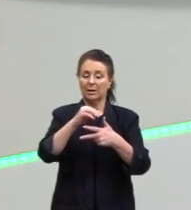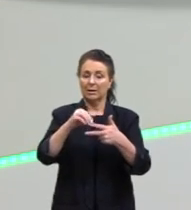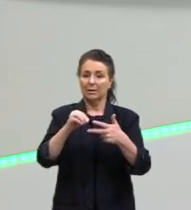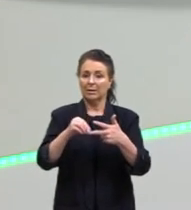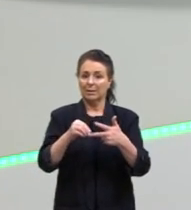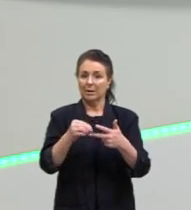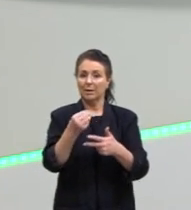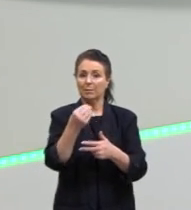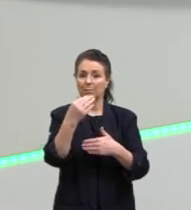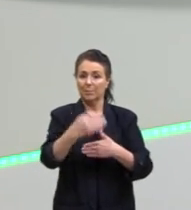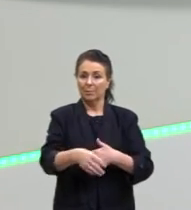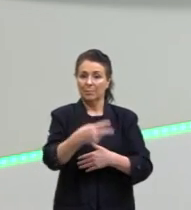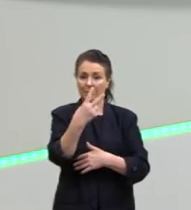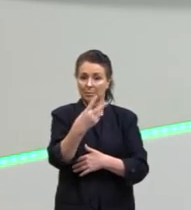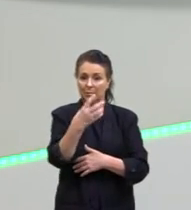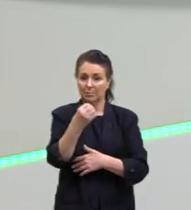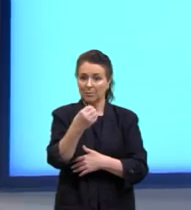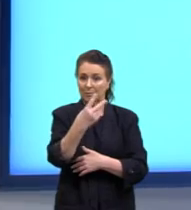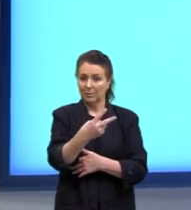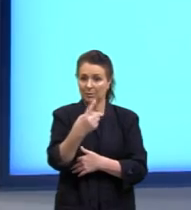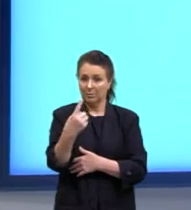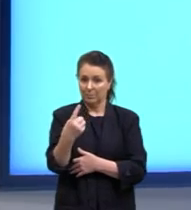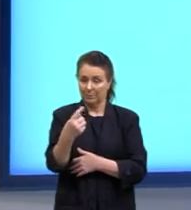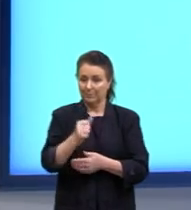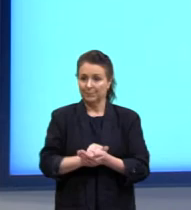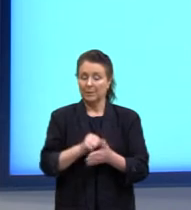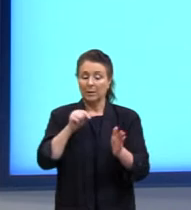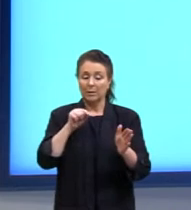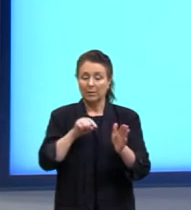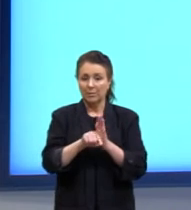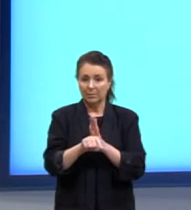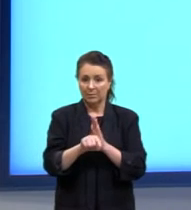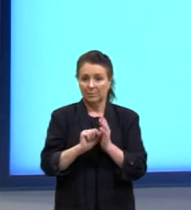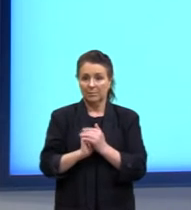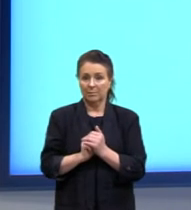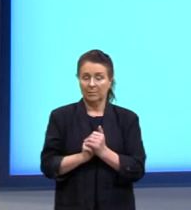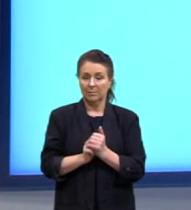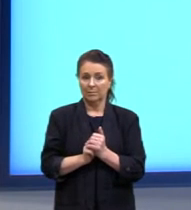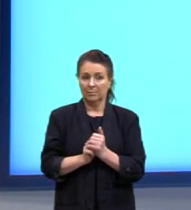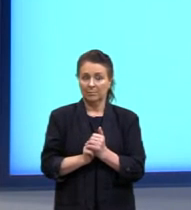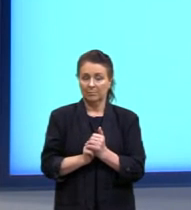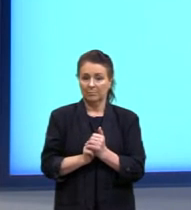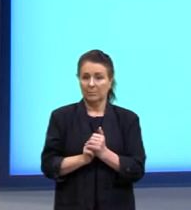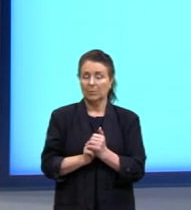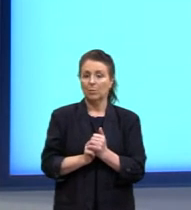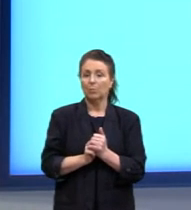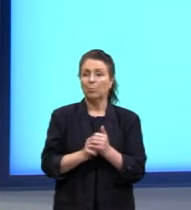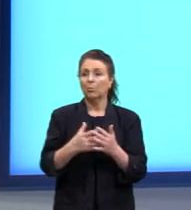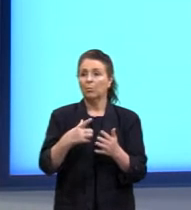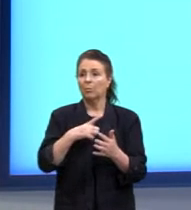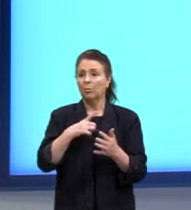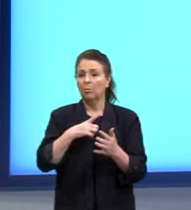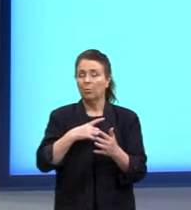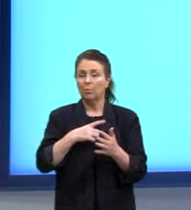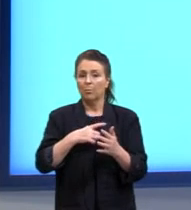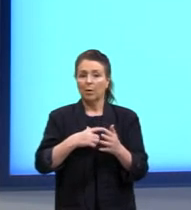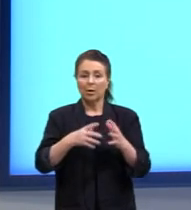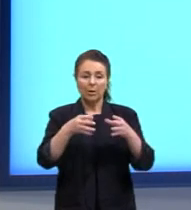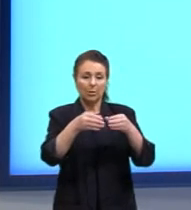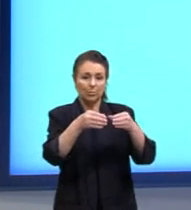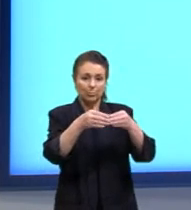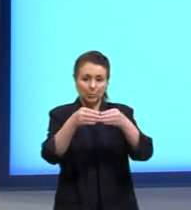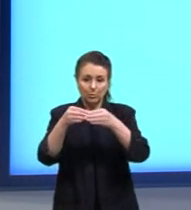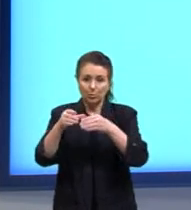2021 a nossa questão diz o seguinte uma grande rede de supermercados